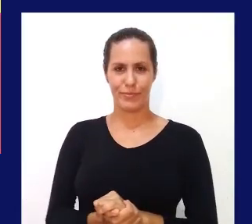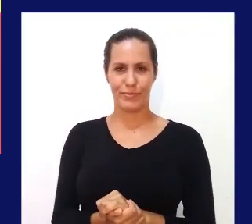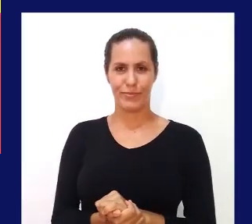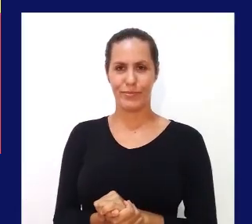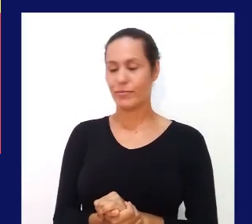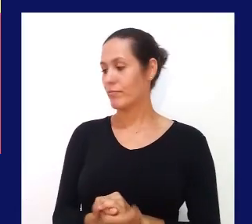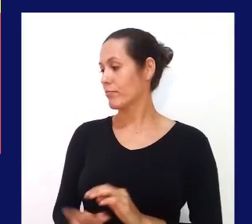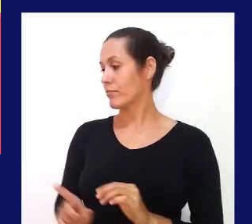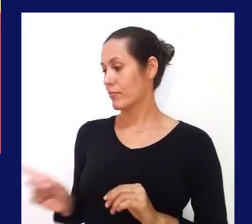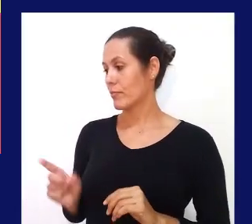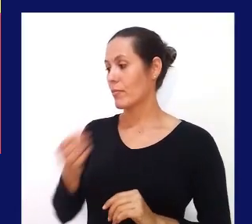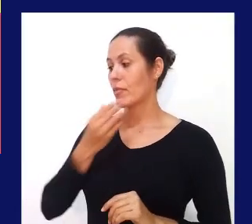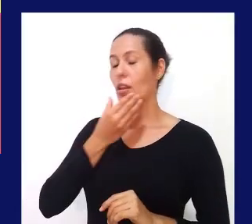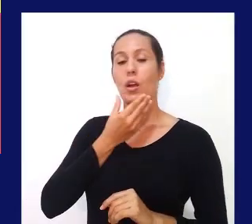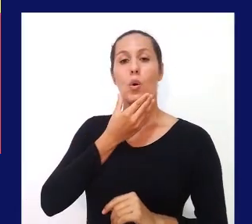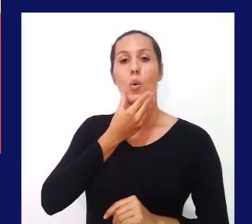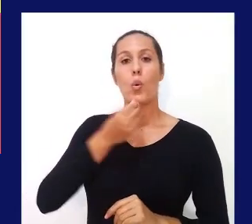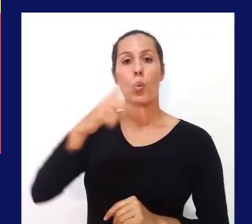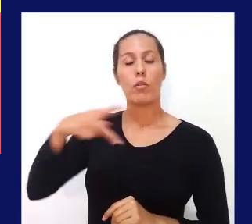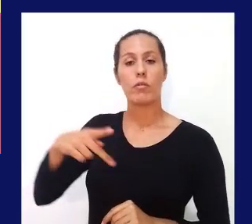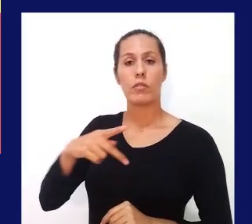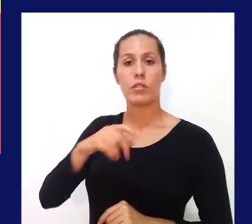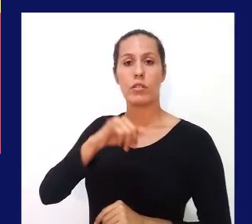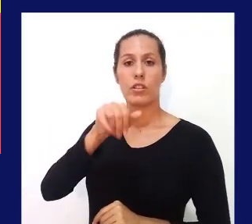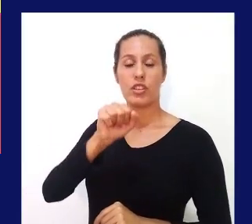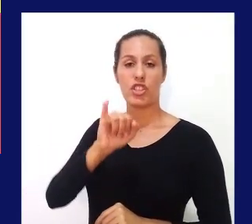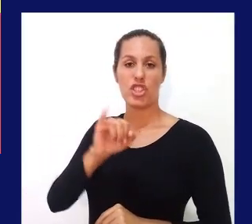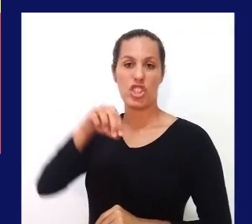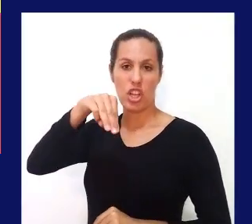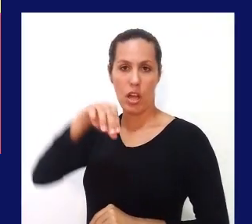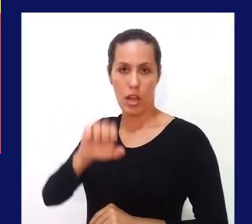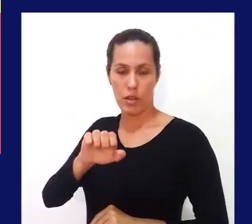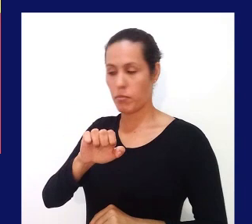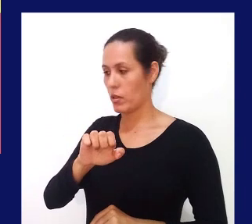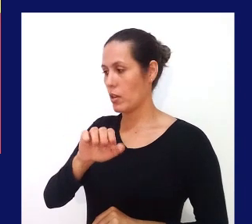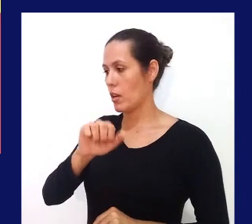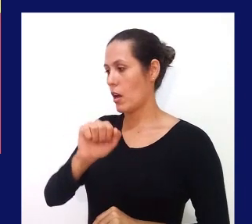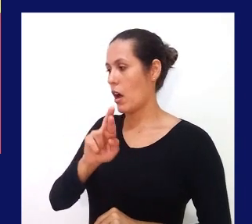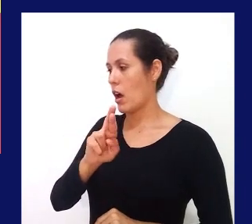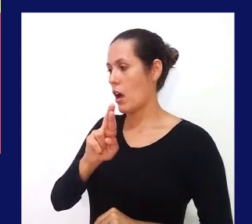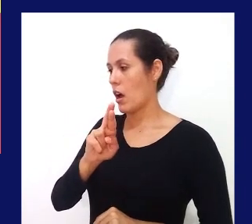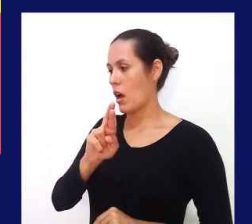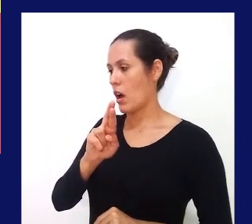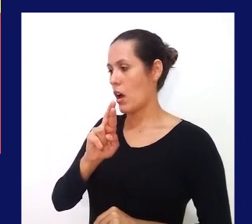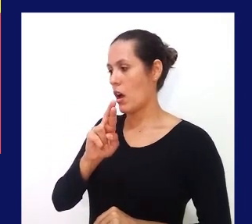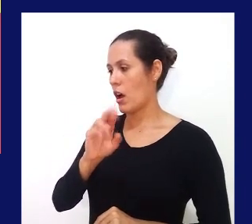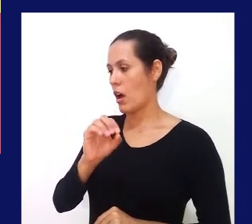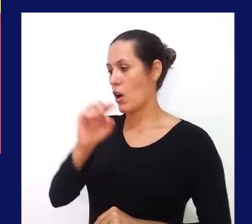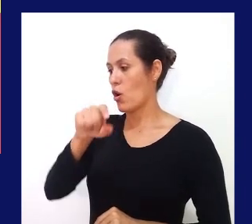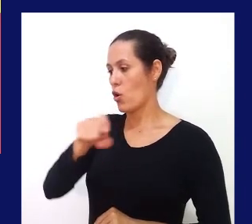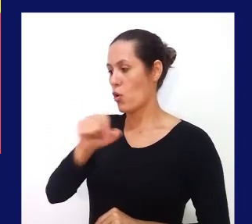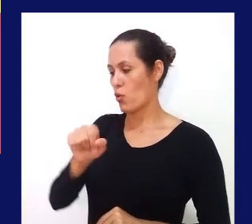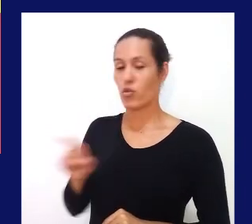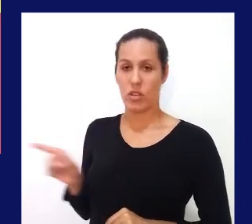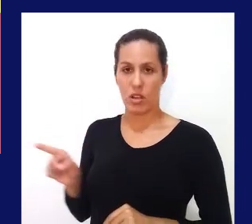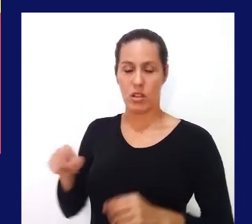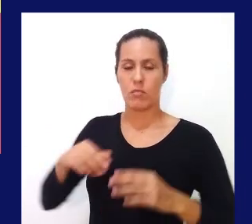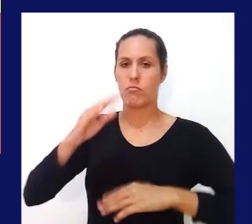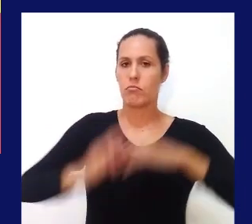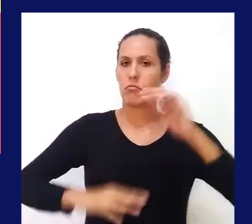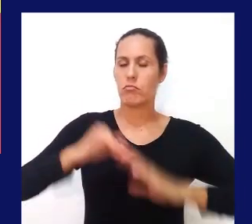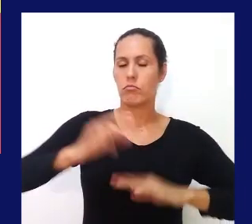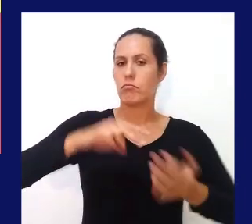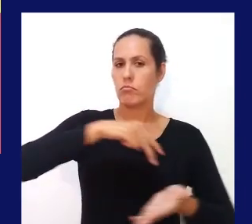local. Então o que eu trouxe para vocês aí hoje foi o professor Jaime Arocha. Jaime Arocha é um pernambucano, coreógrafo